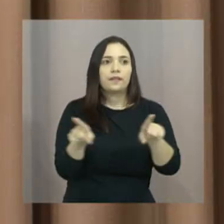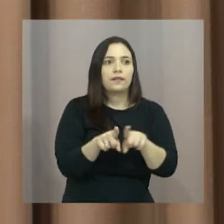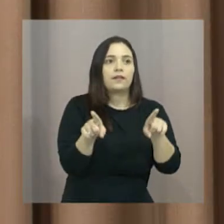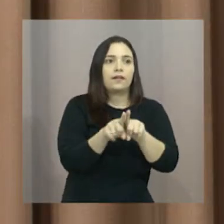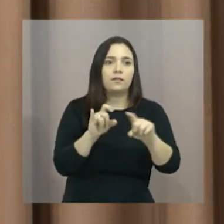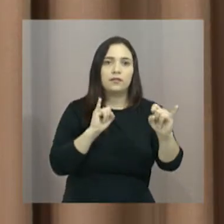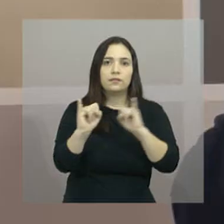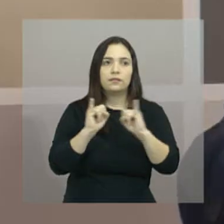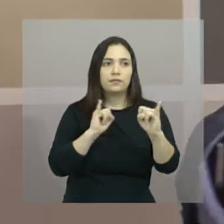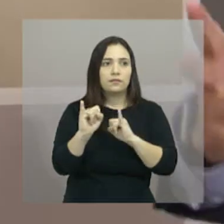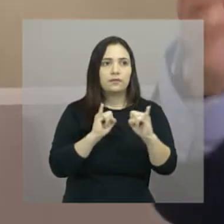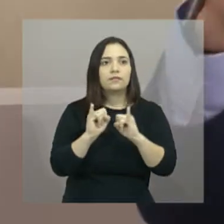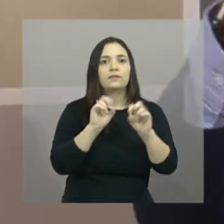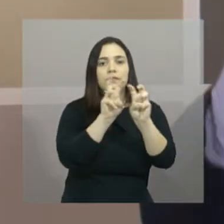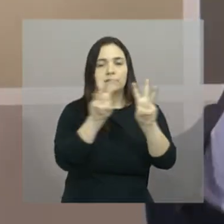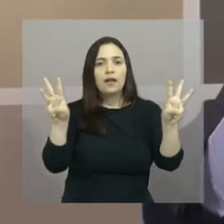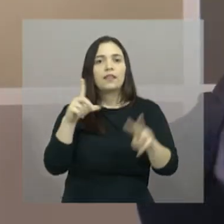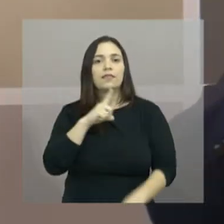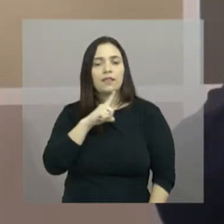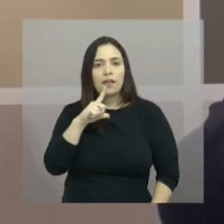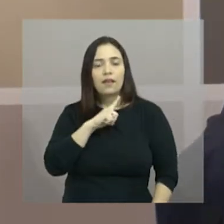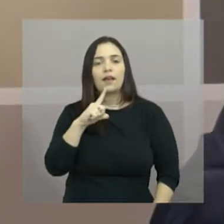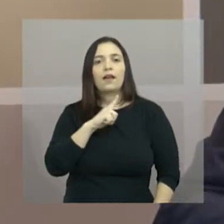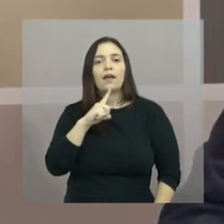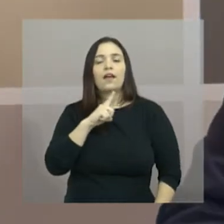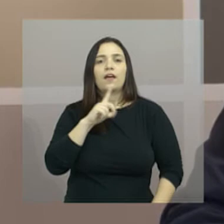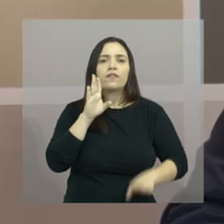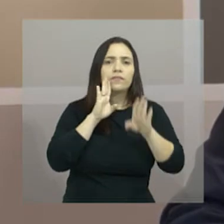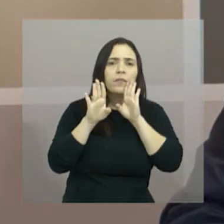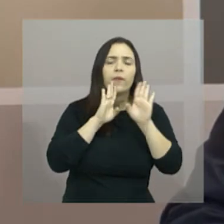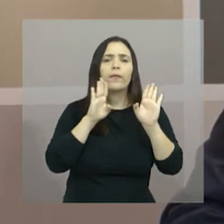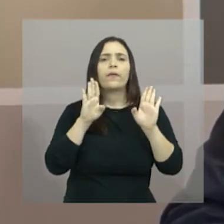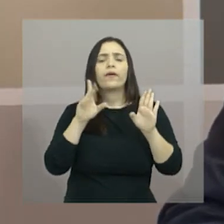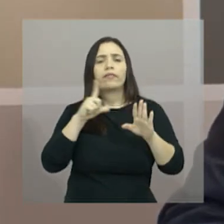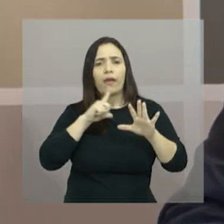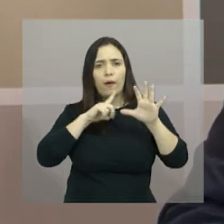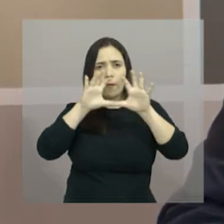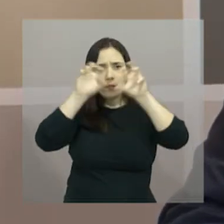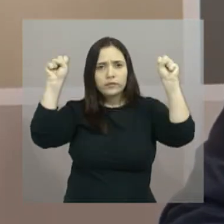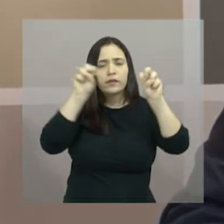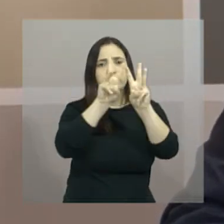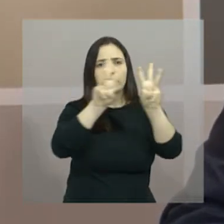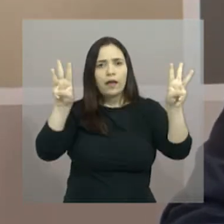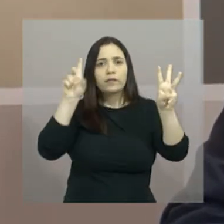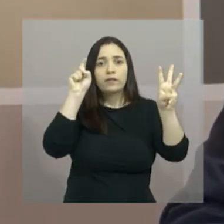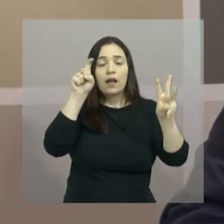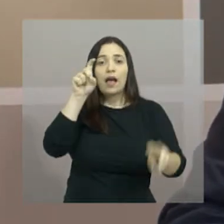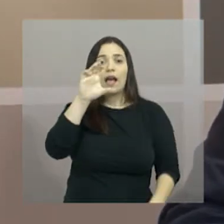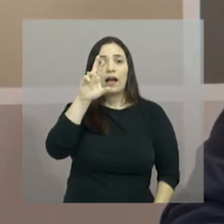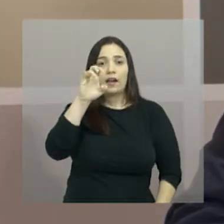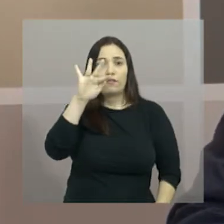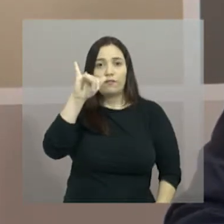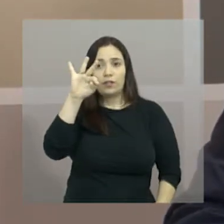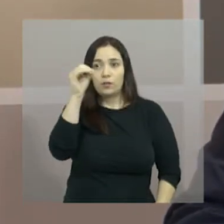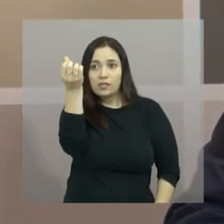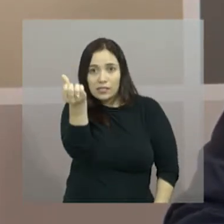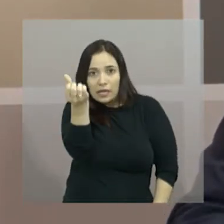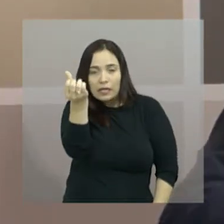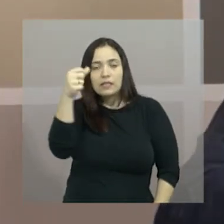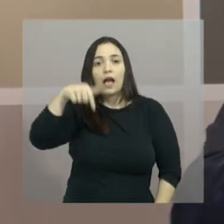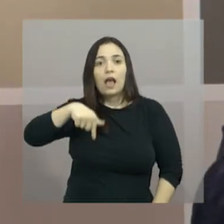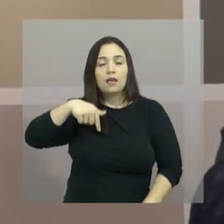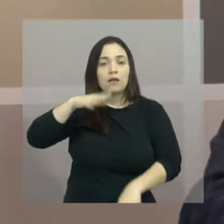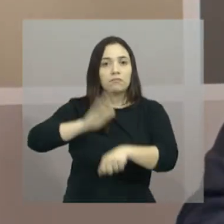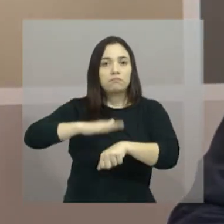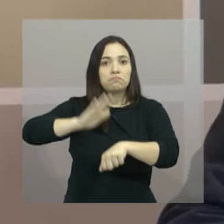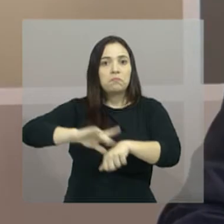isso? Tem ouvidoria, tem tudo. Entra no site do Conselho, bota lá Crefito 6, Ceará, o primeiro do Nordeste a ter